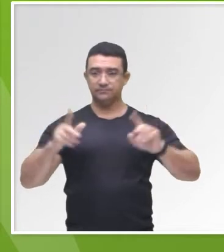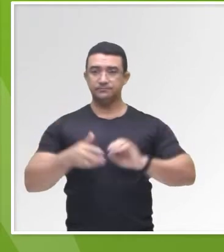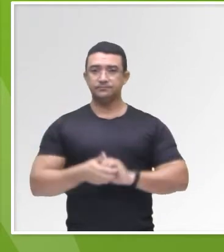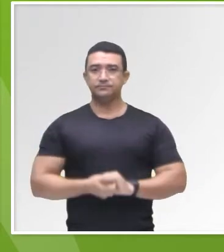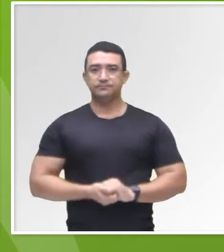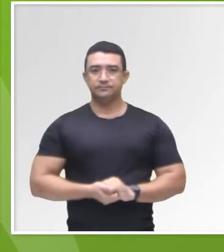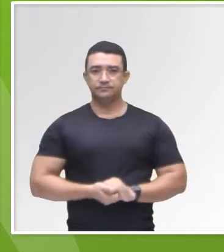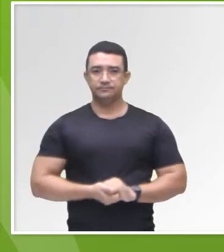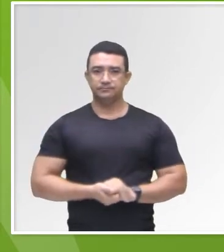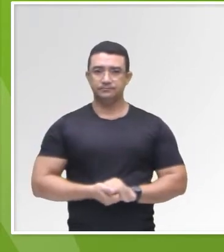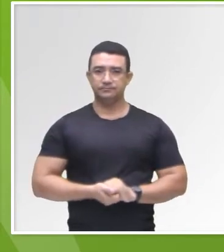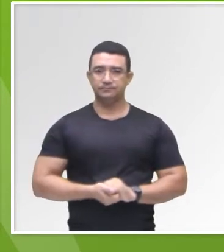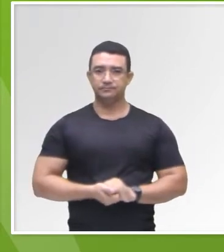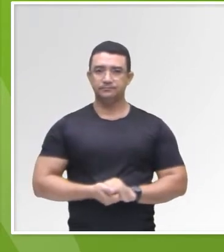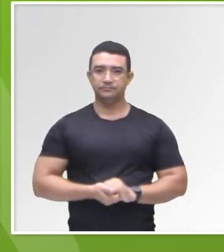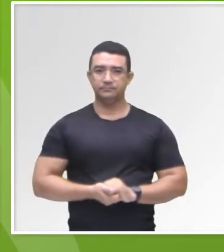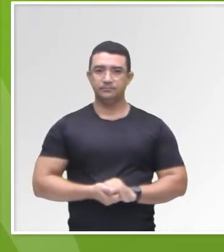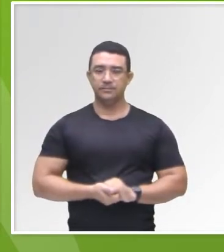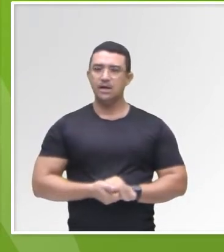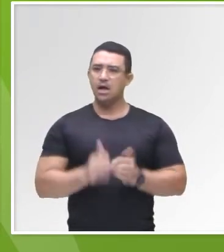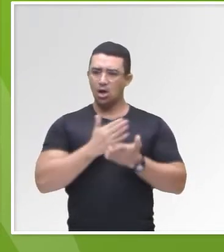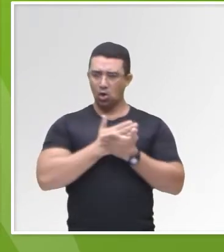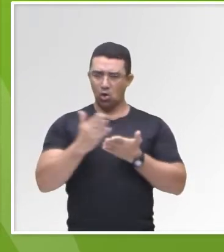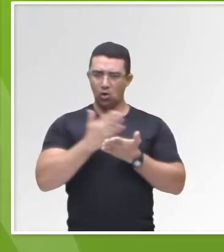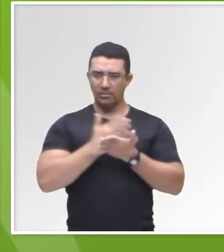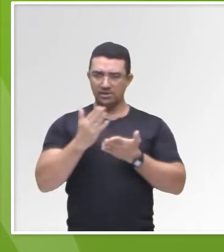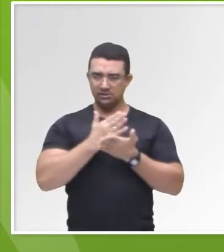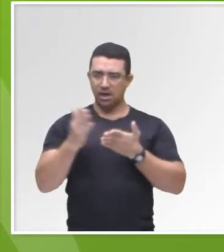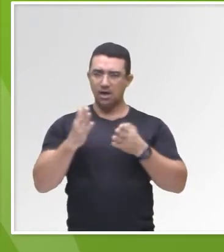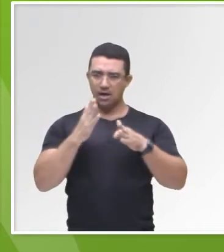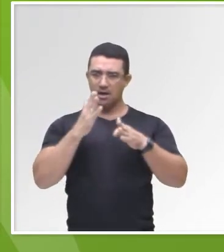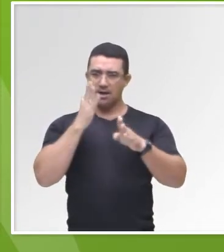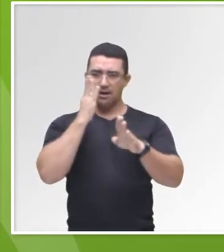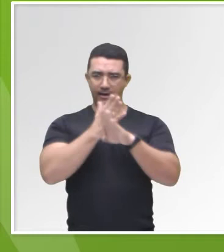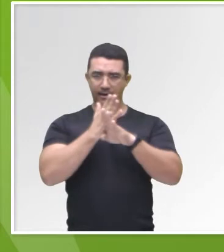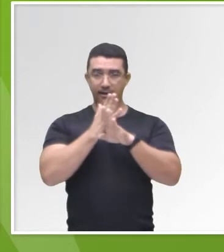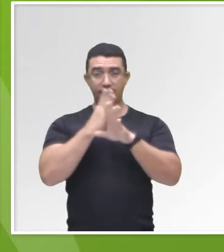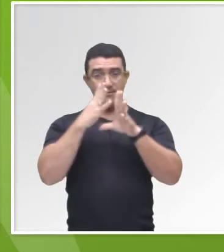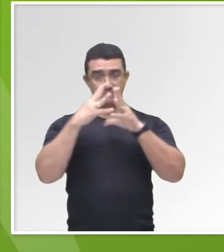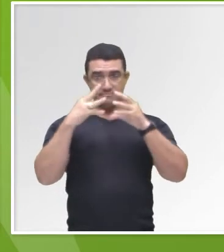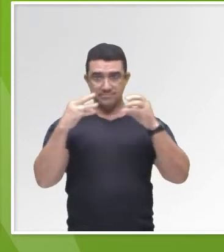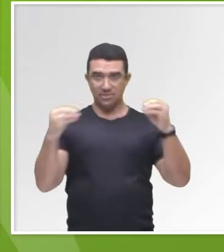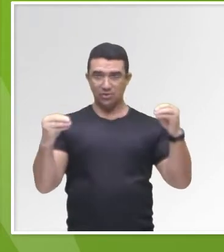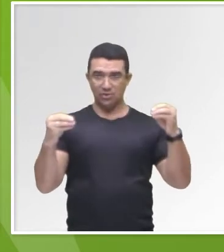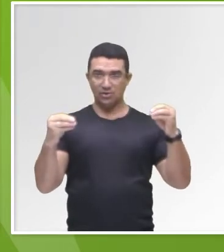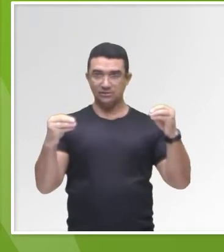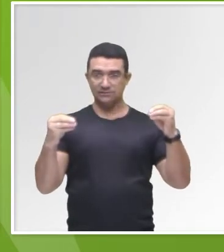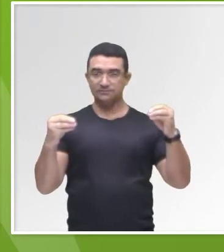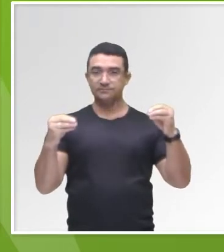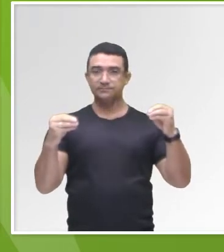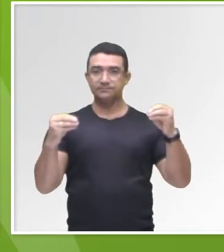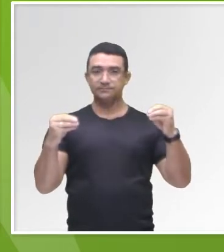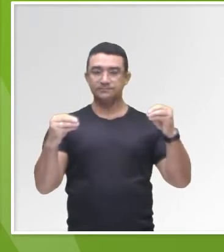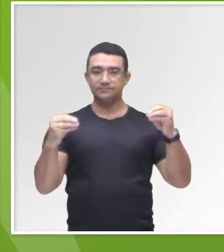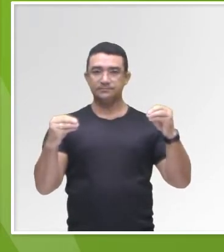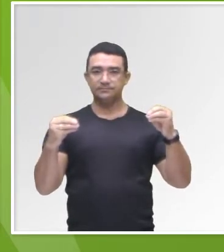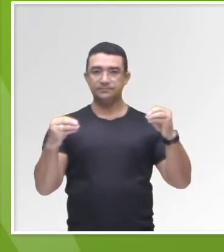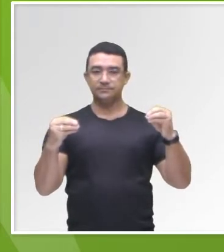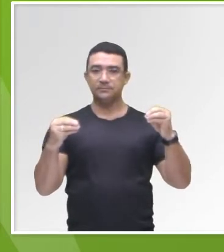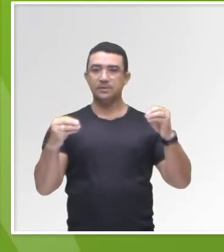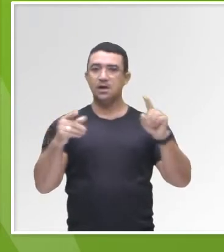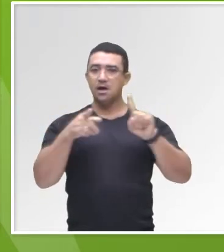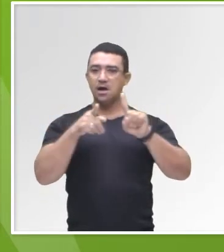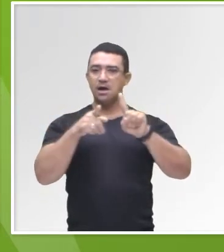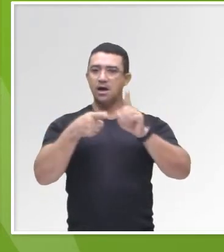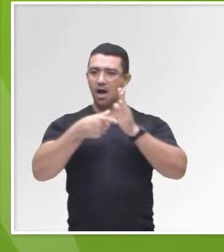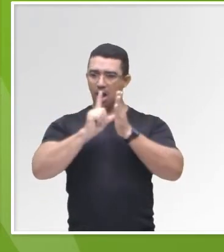diferenciado, certo? Para iniciar a mitose, né, antes de começar ali a prófase,